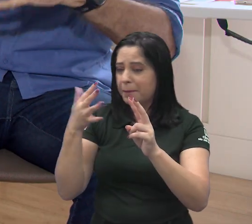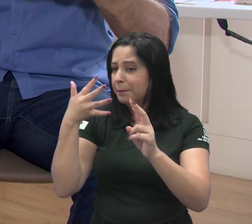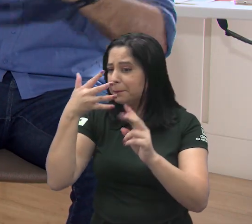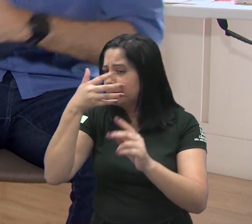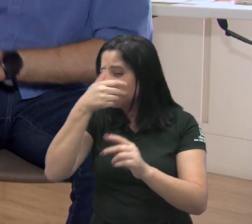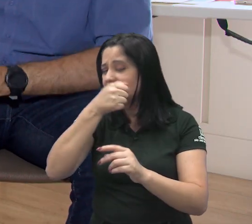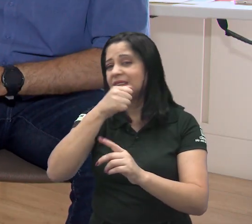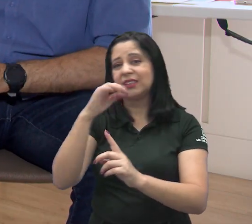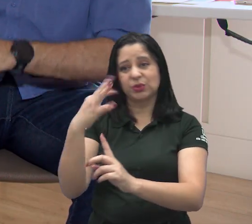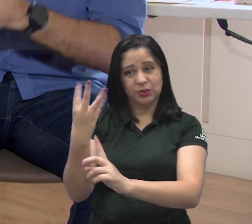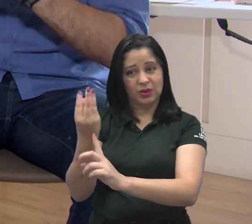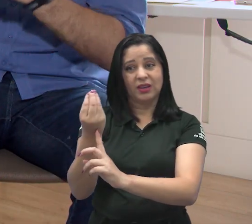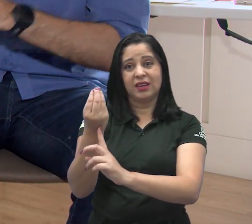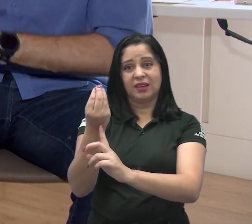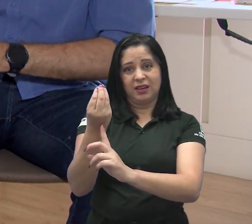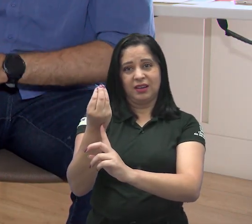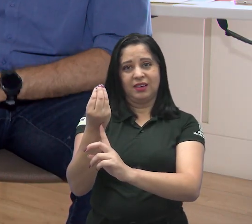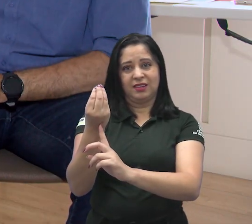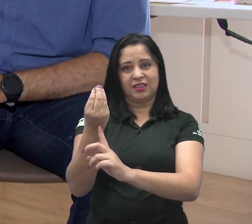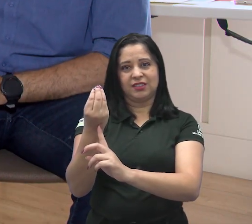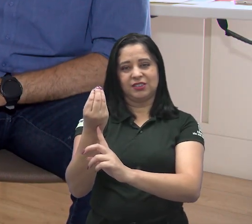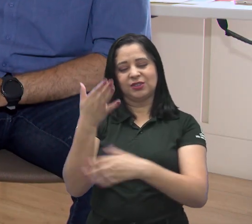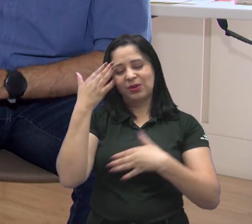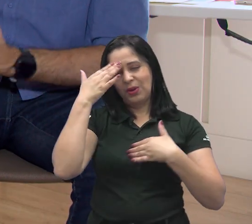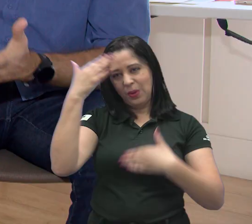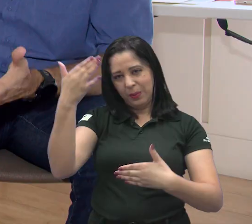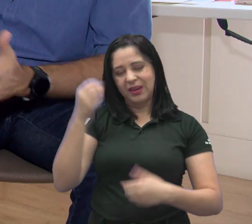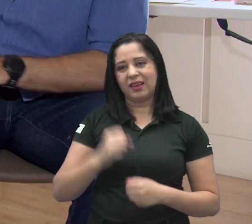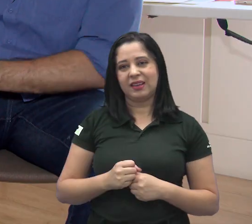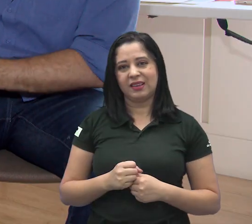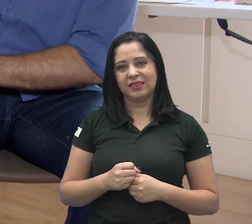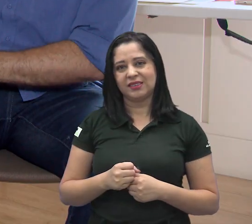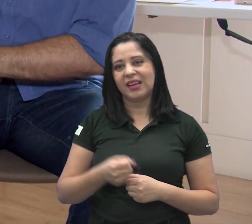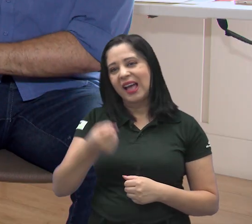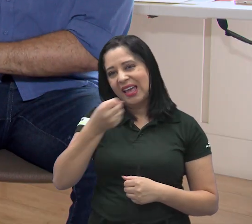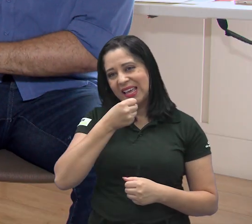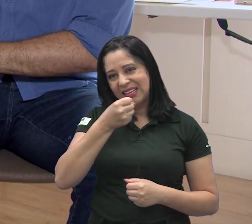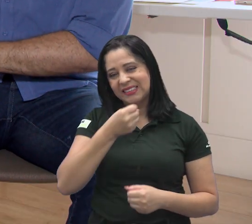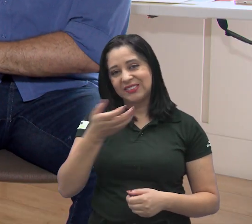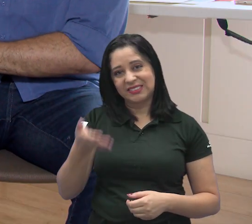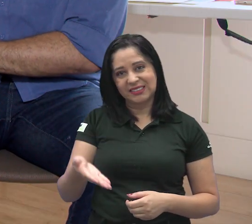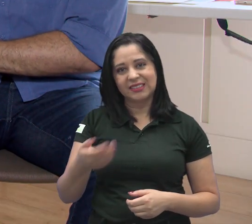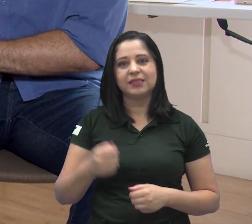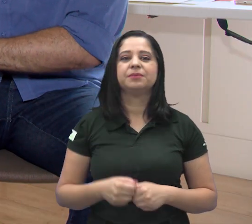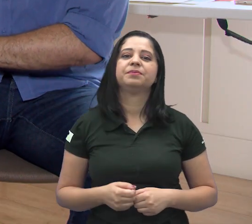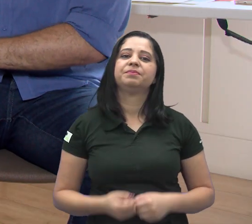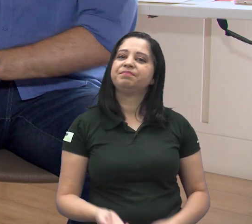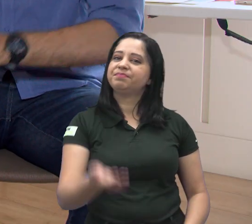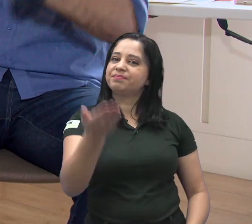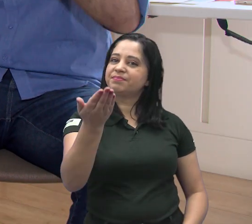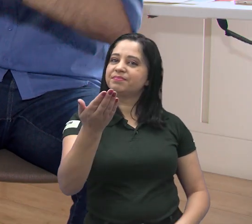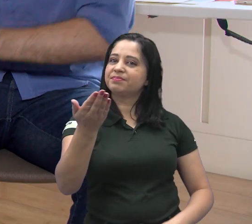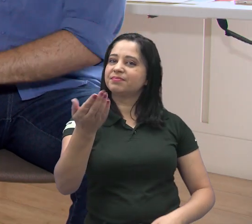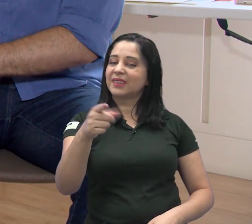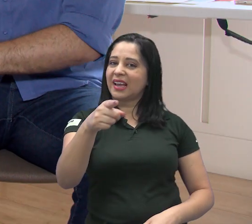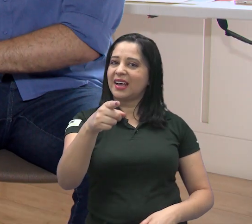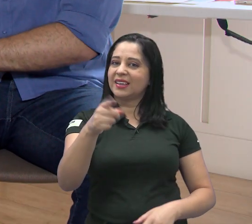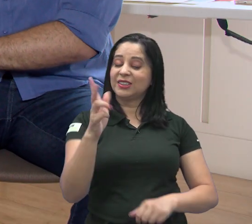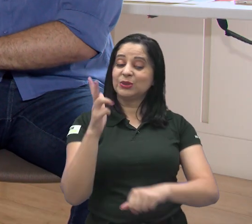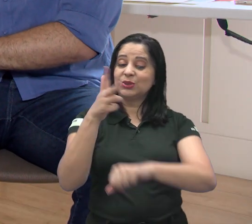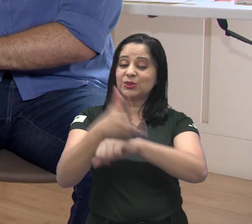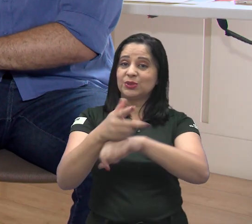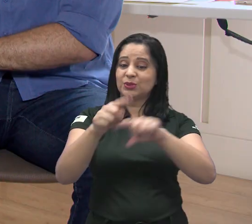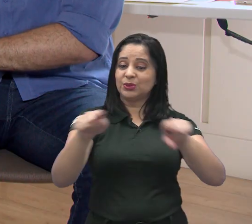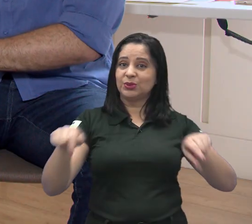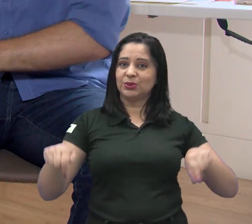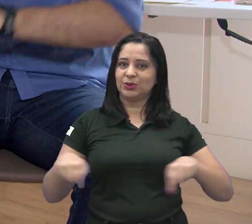né, quão bonito é a sua arte, a gente já viu um pouquinho aqui. Então, muito obrigado por ter recebido a gente aqui. E voltamos com vocês